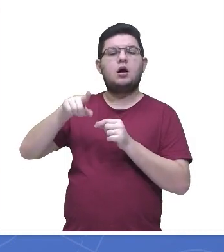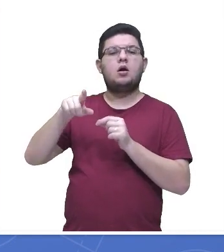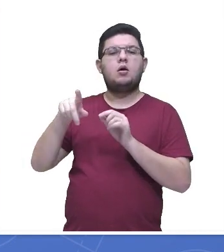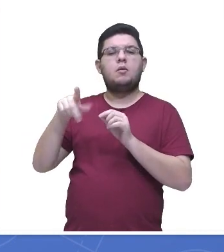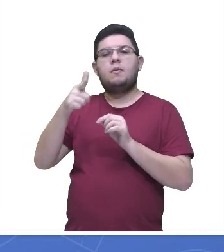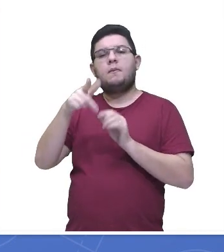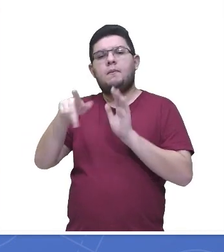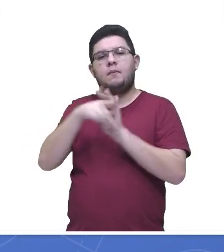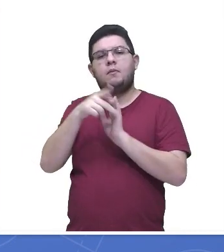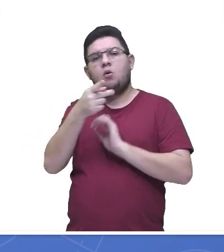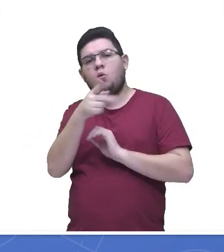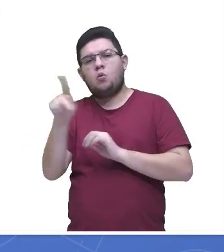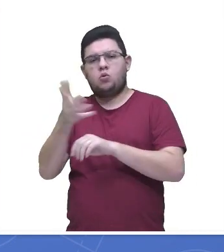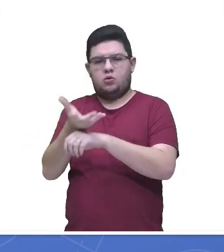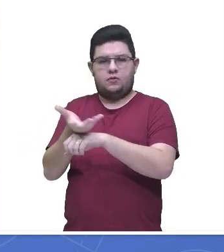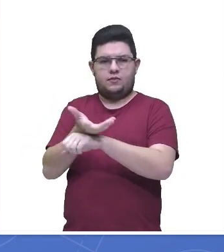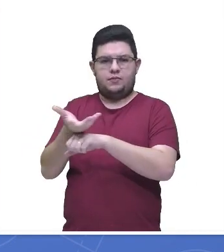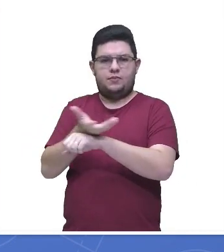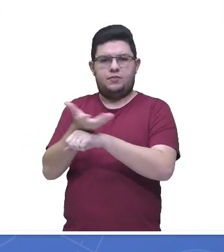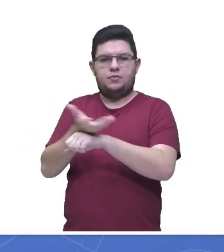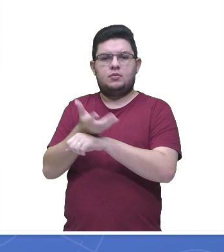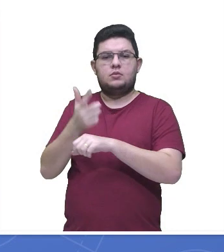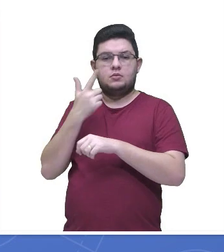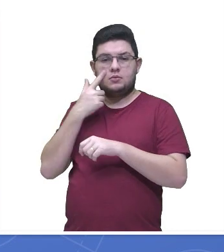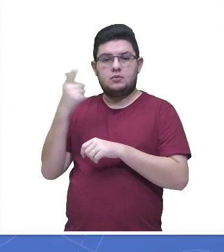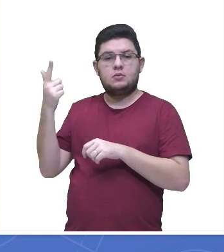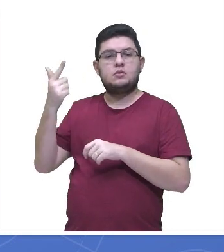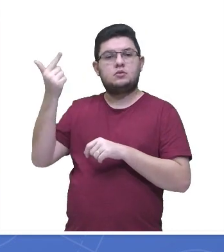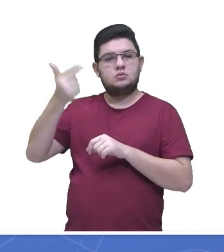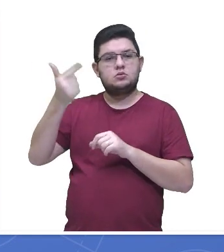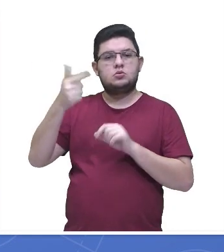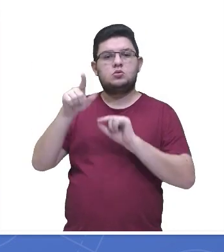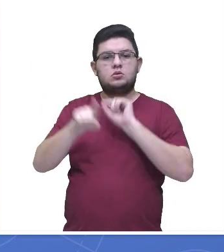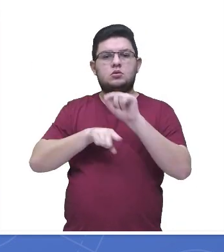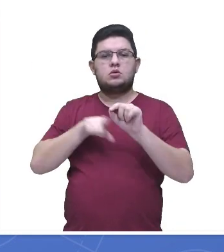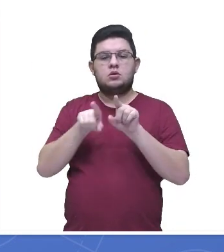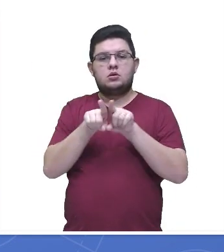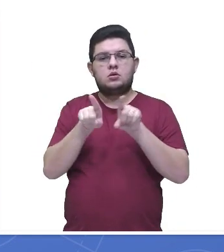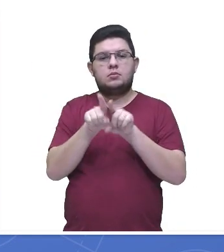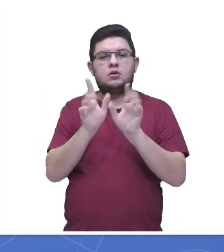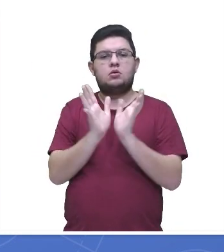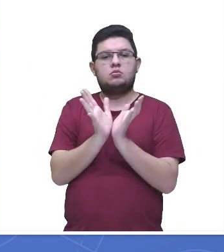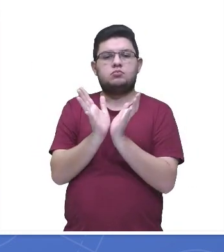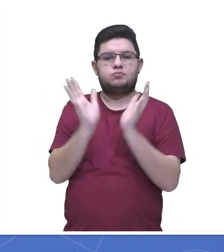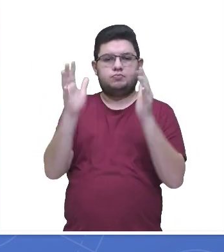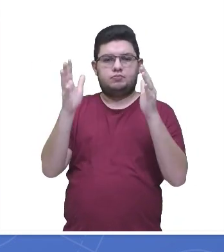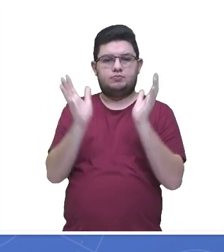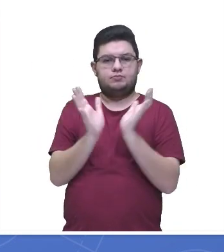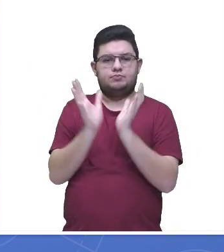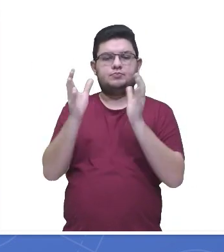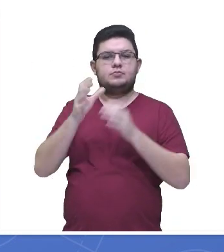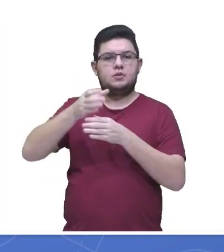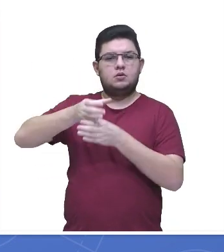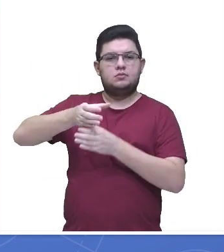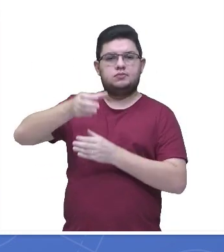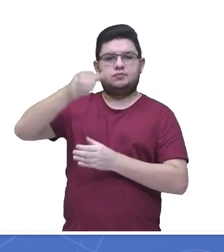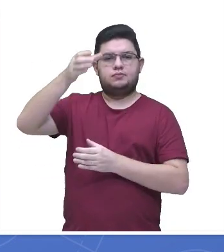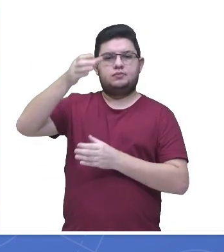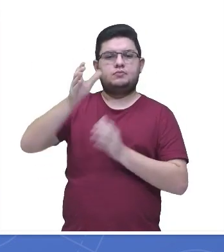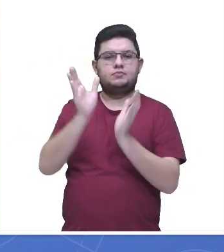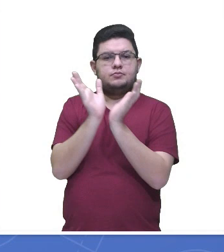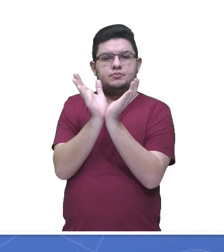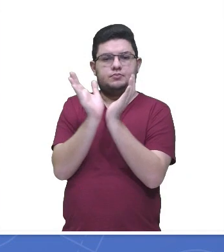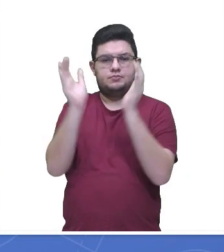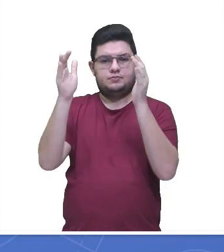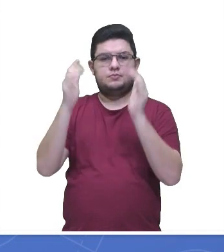nós temos também, né, o papiriforme, que é o papiro fechado. Olha a diferença desse capitel. Preste atenção